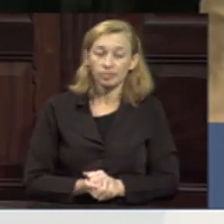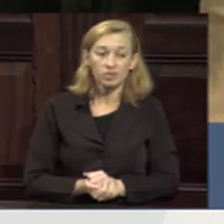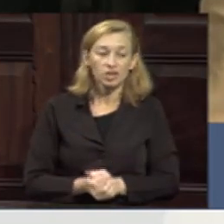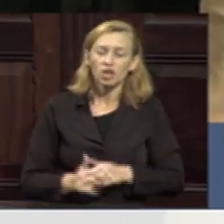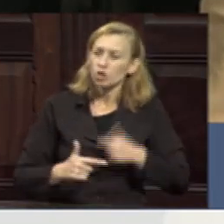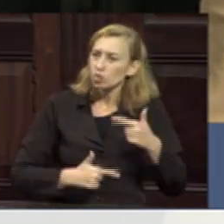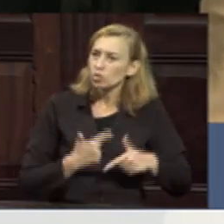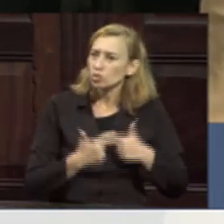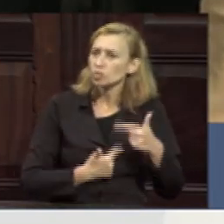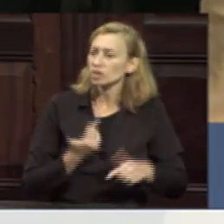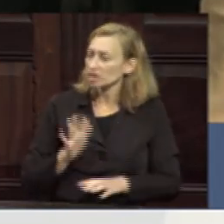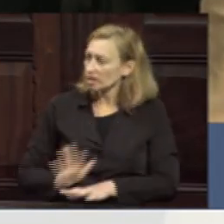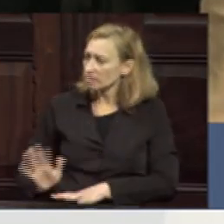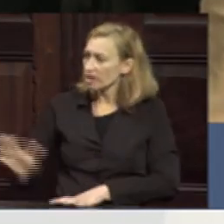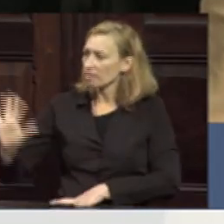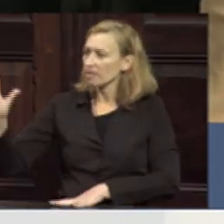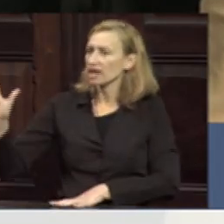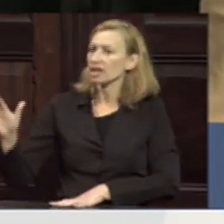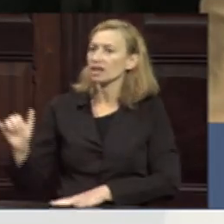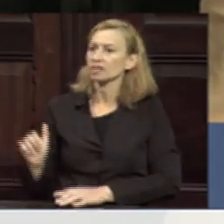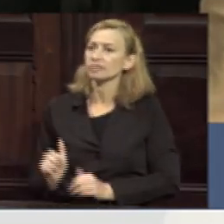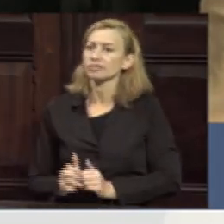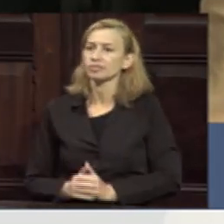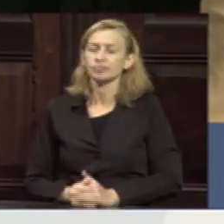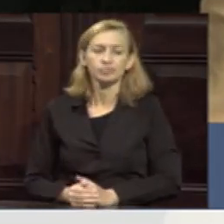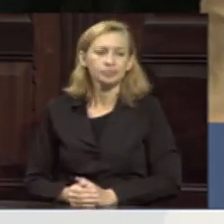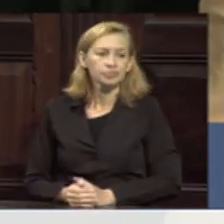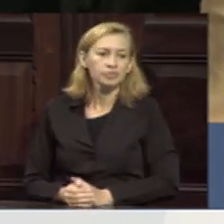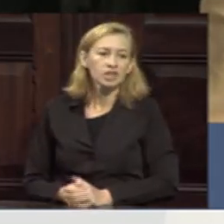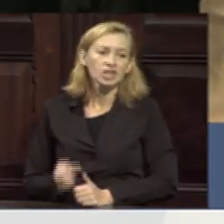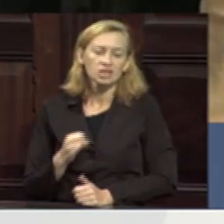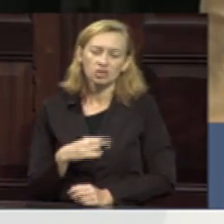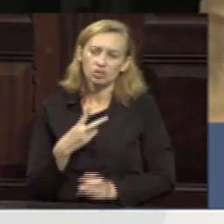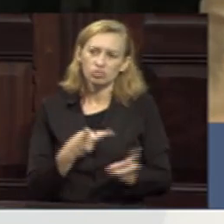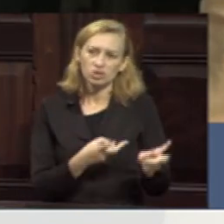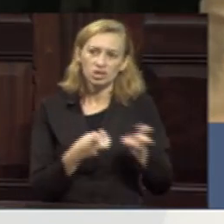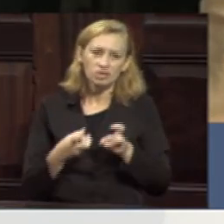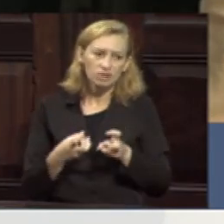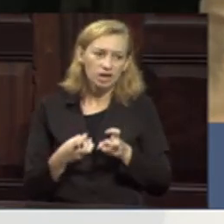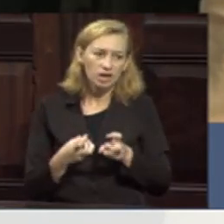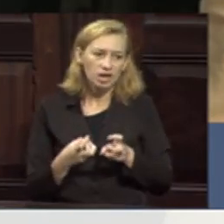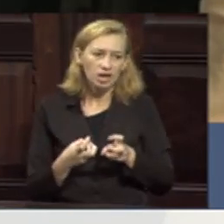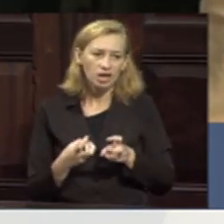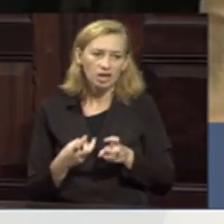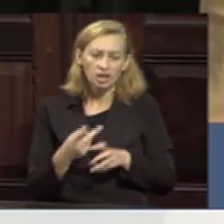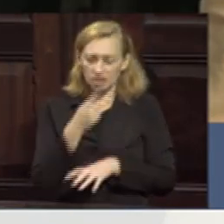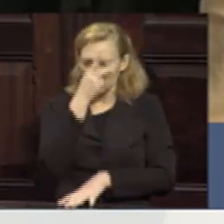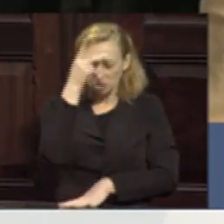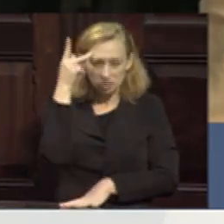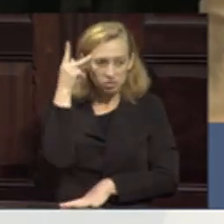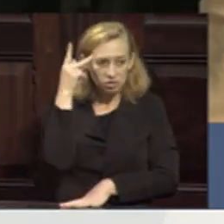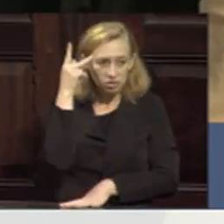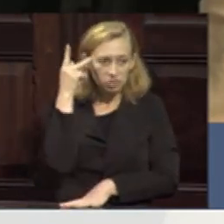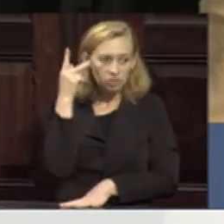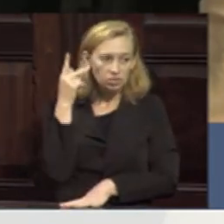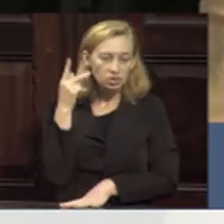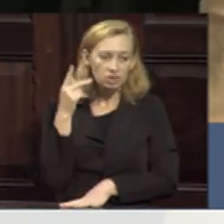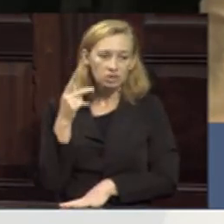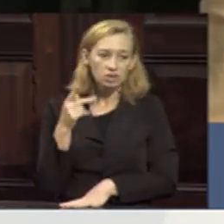as estatísticas dos atingidos, mais atingidos pelo crime, são jovens, são